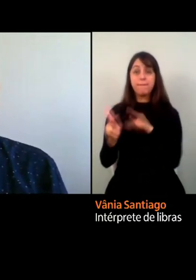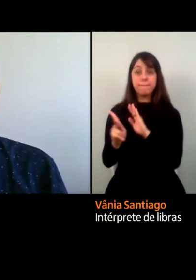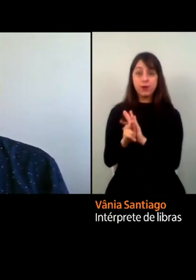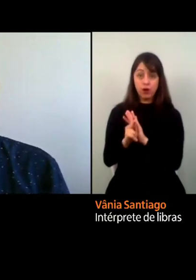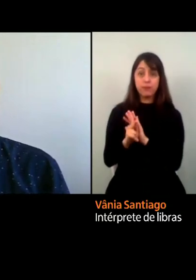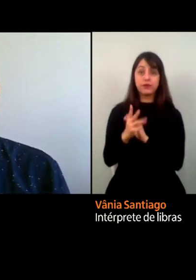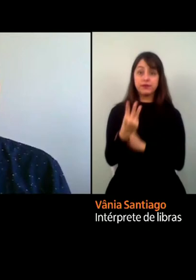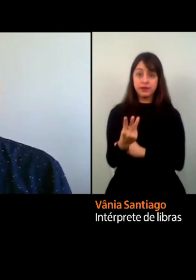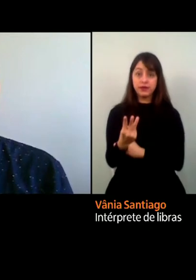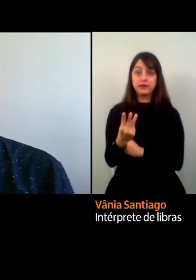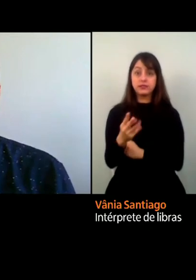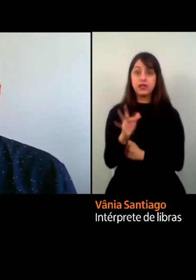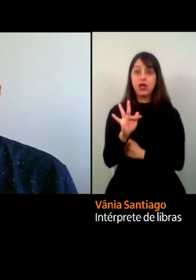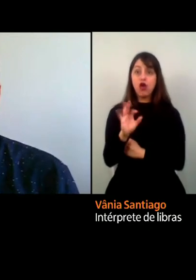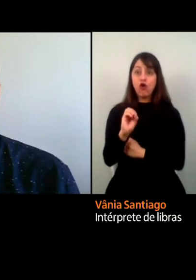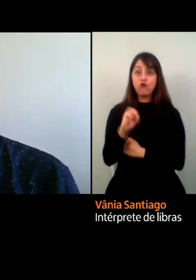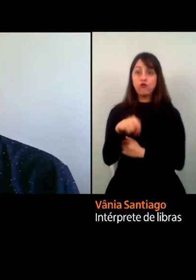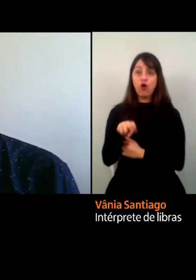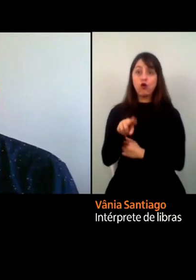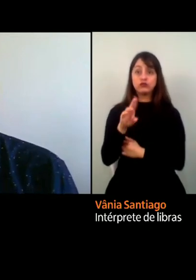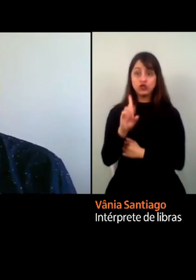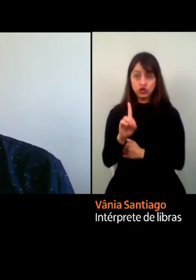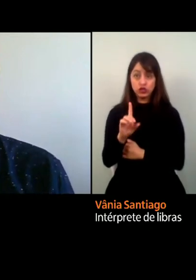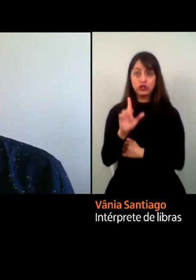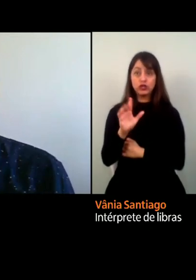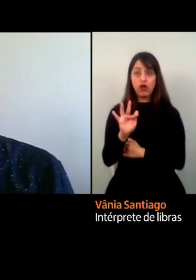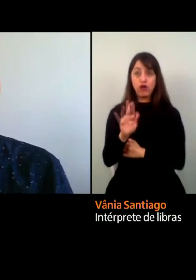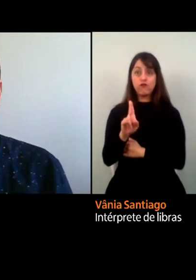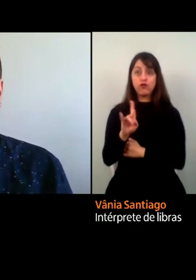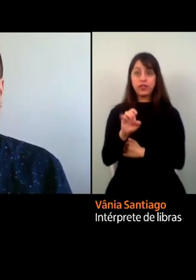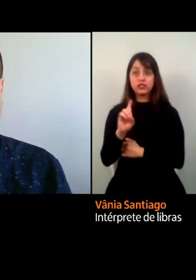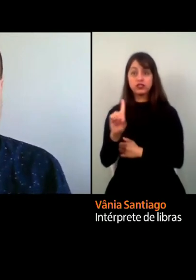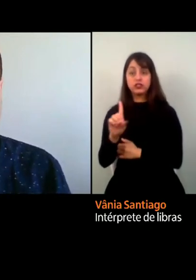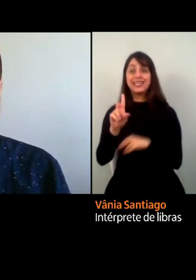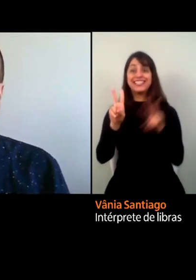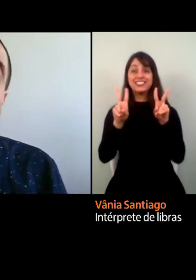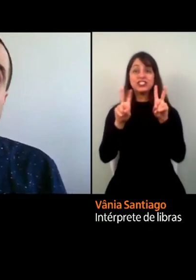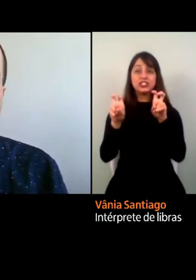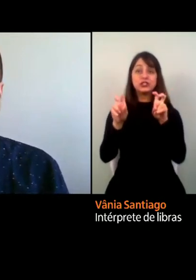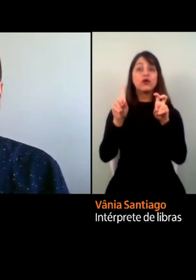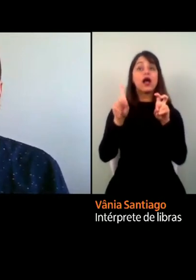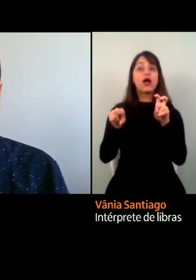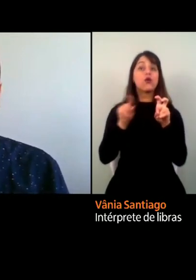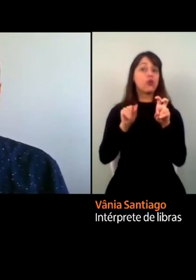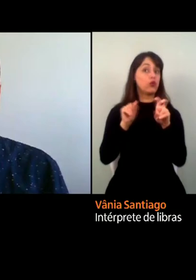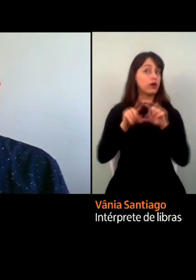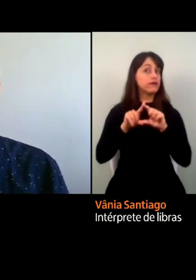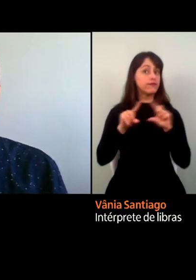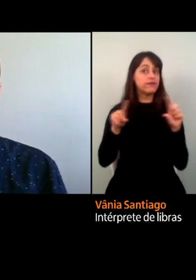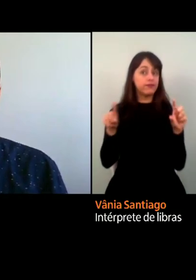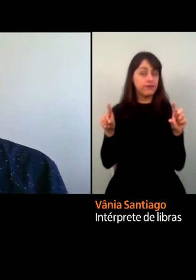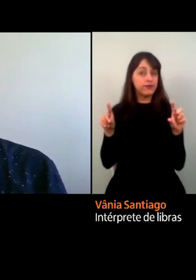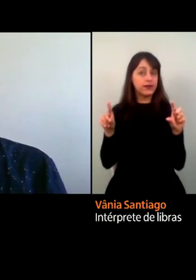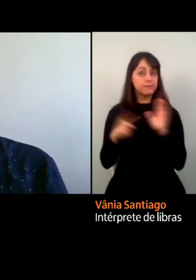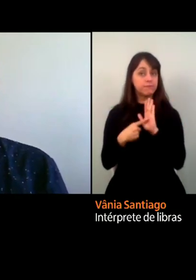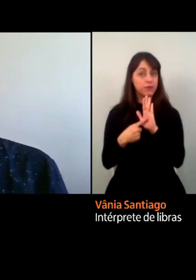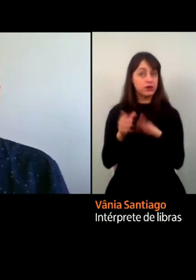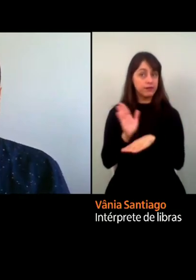footage, cujo título é uma citação de Gustav Mahler. Eis a citação e o título do filme de